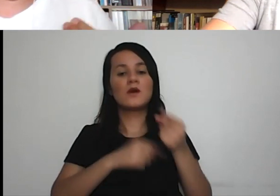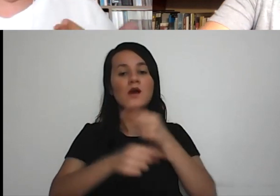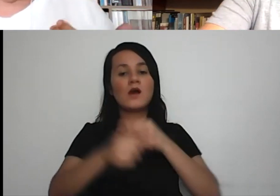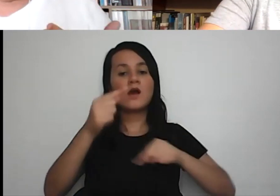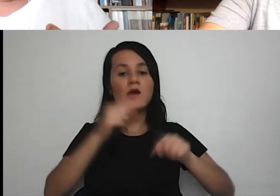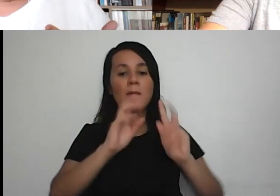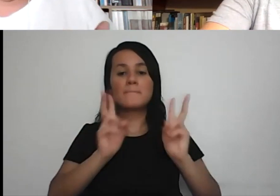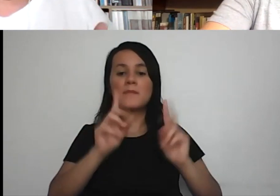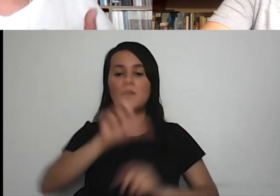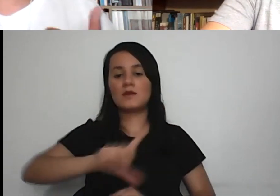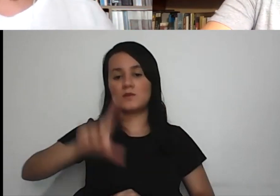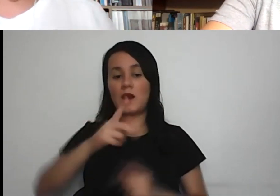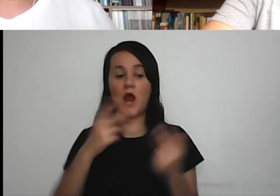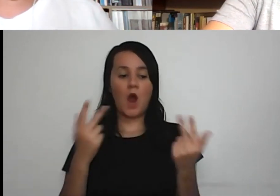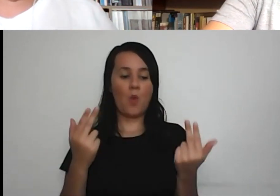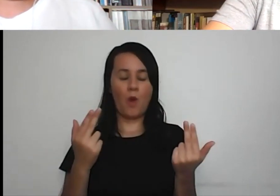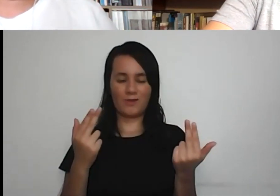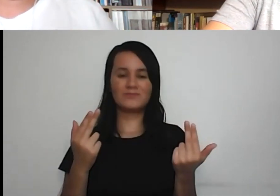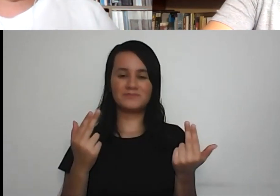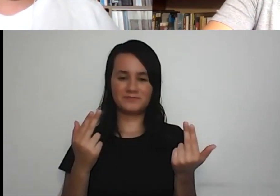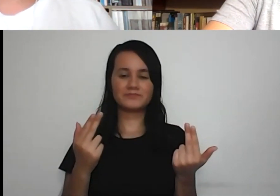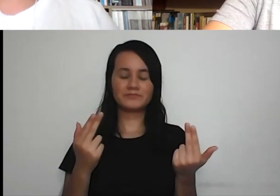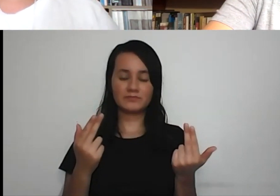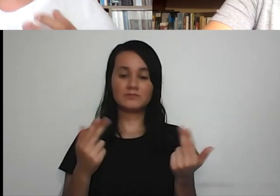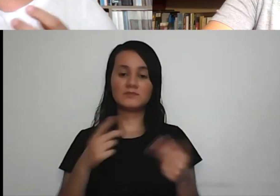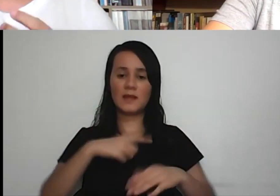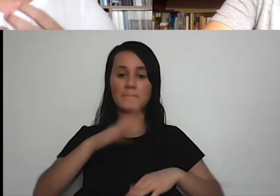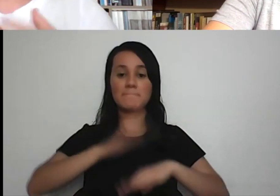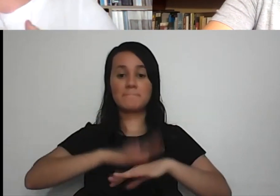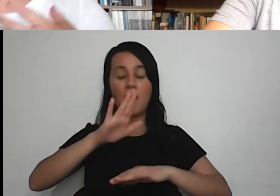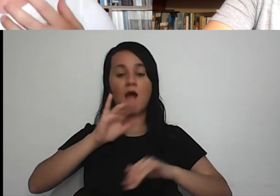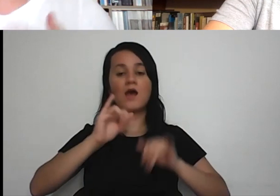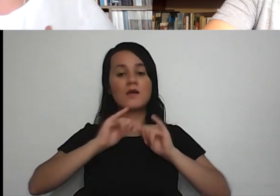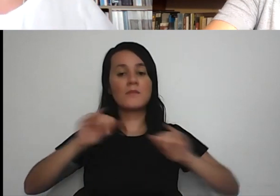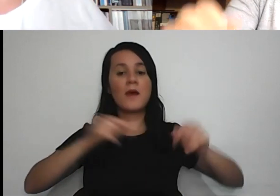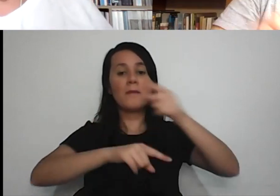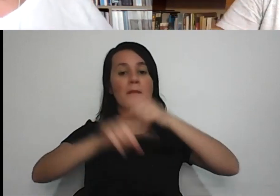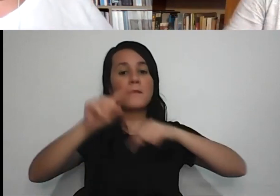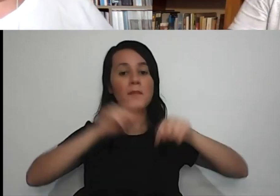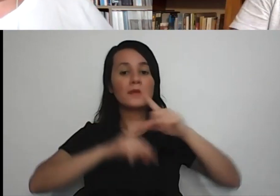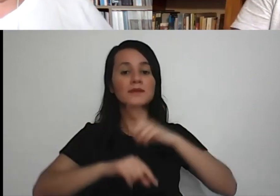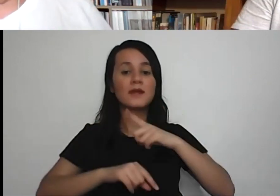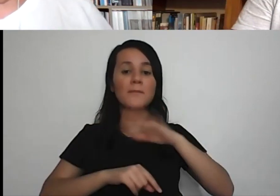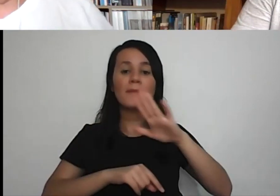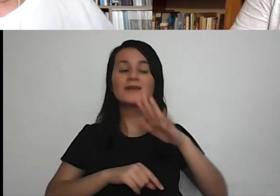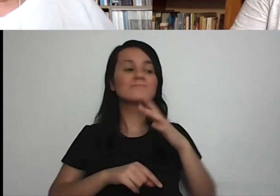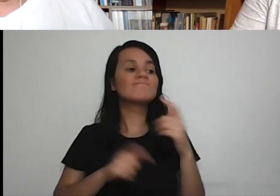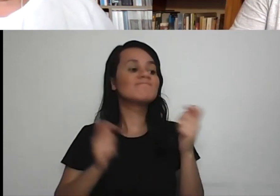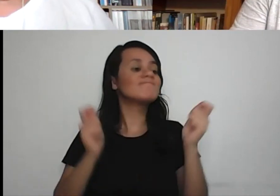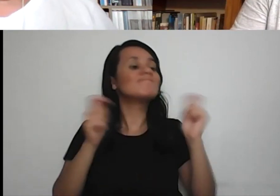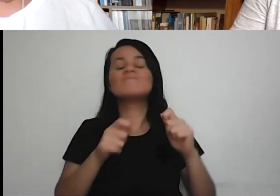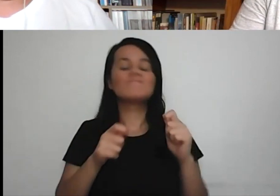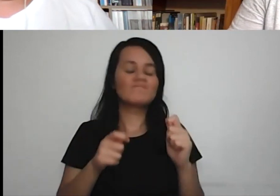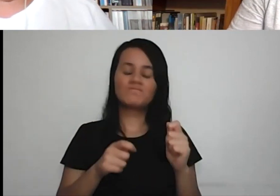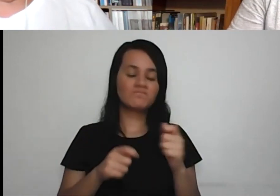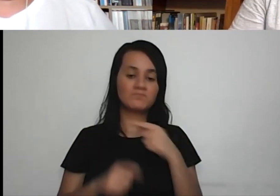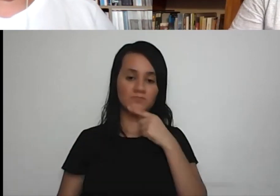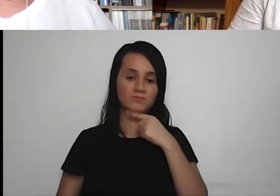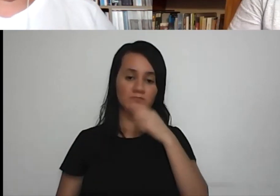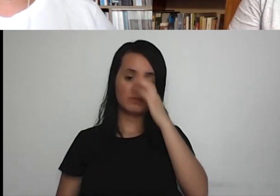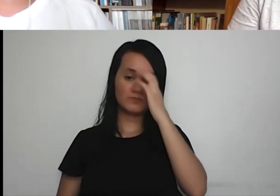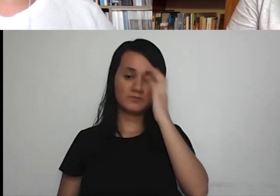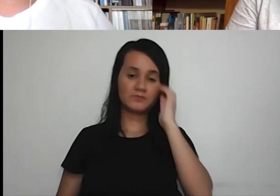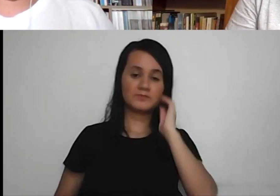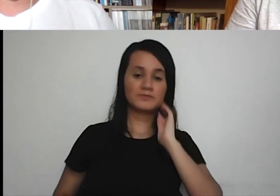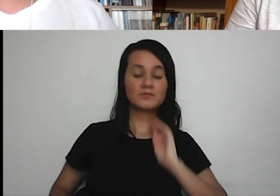mesma medida. Você tem circulado mais, mas ela não consegue nunca dar conta, né? Então, e tem um dado também que